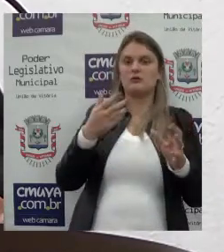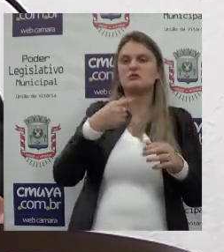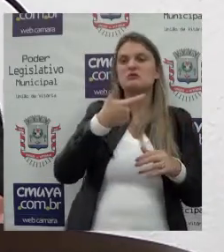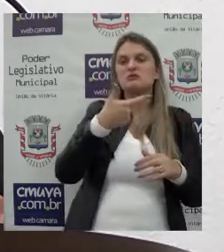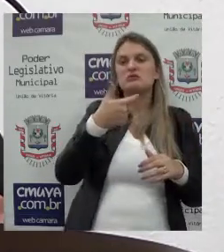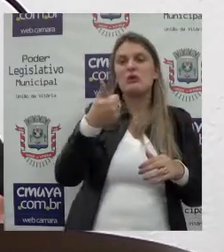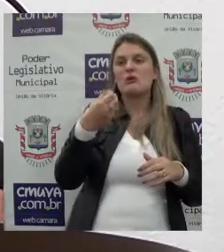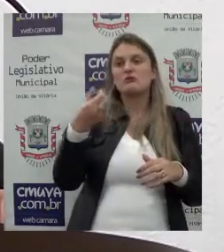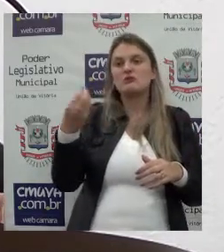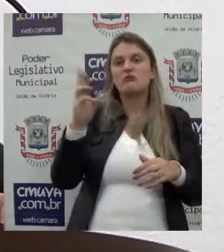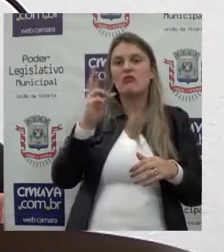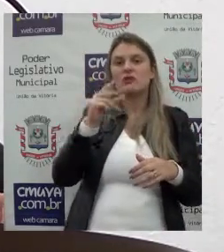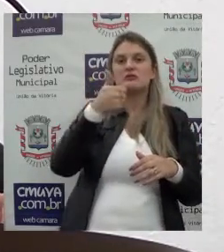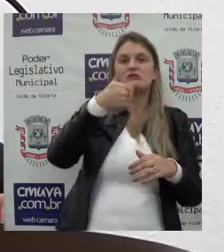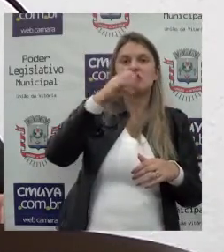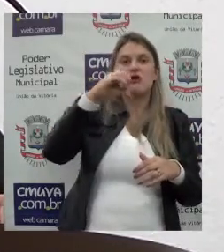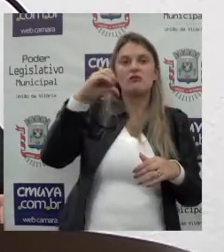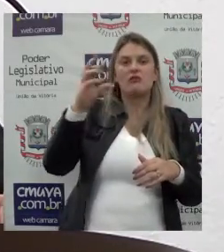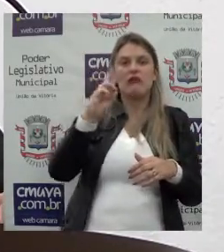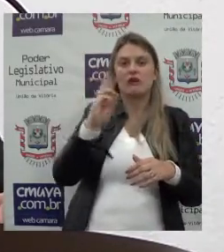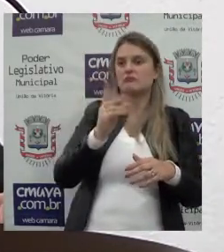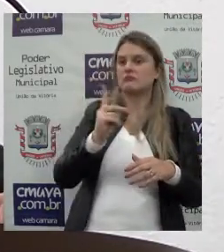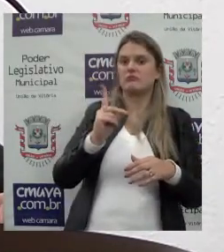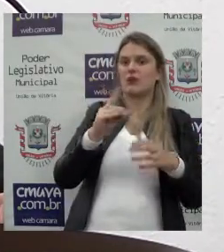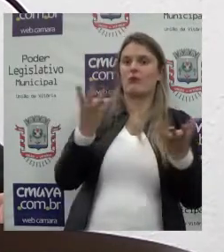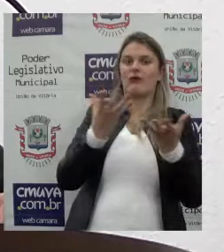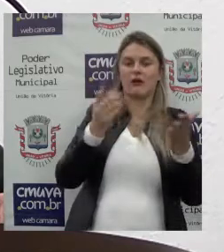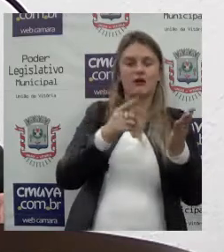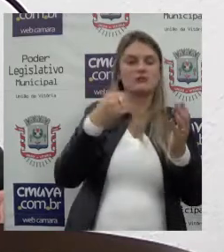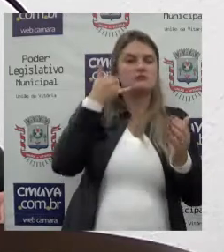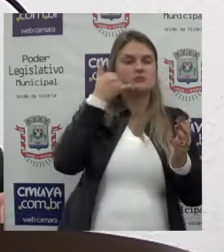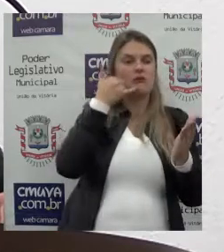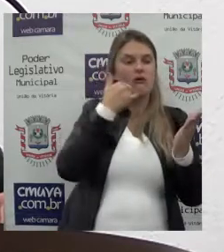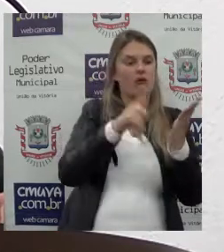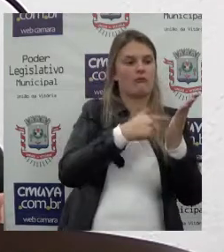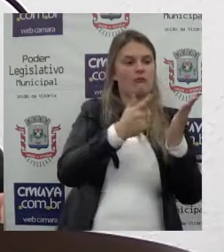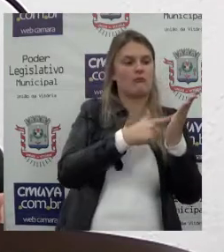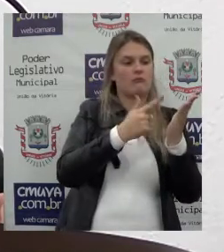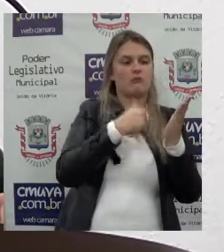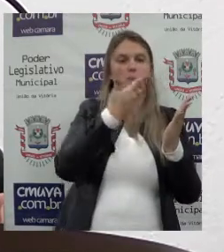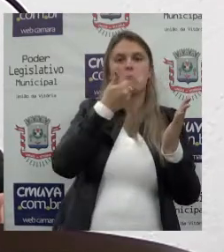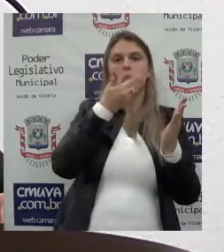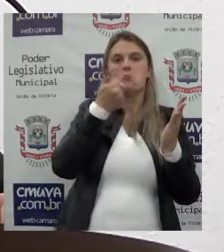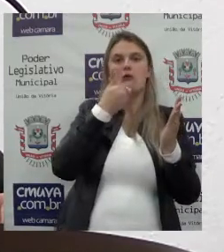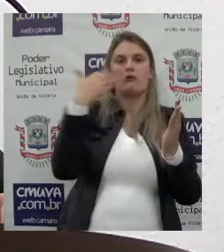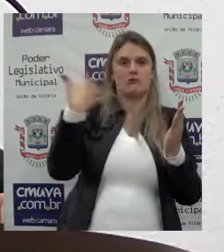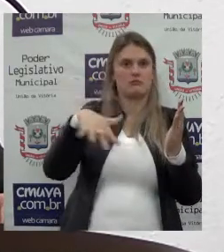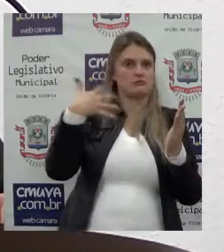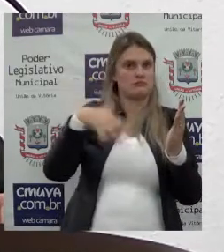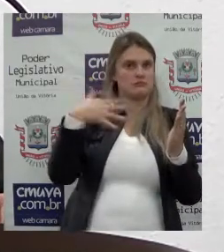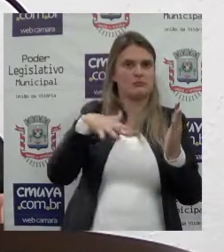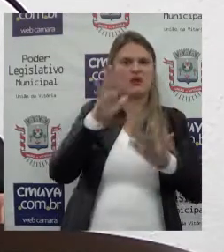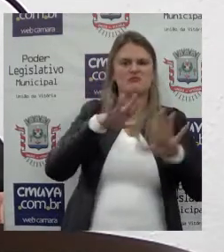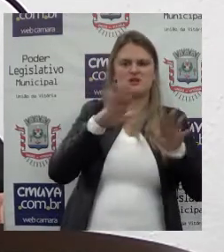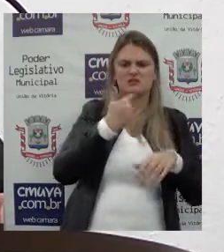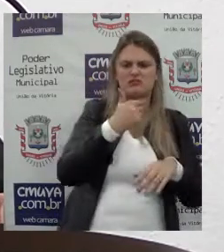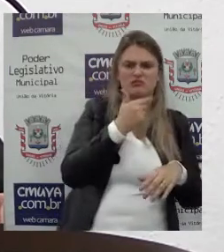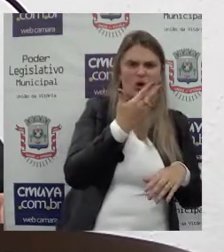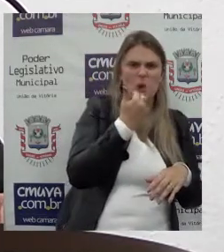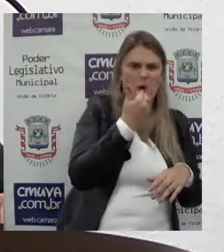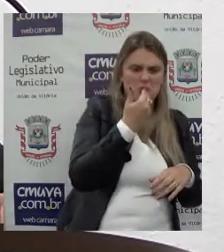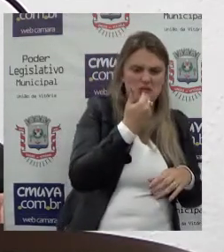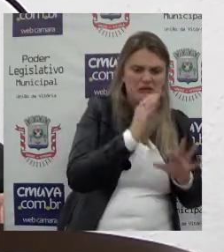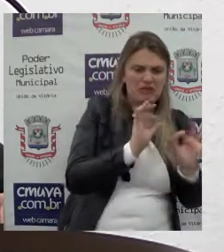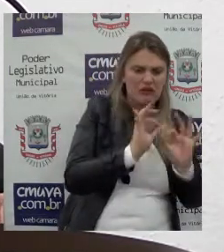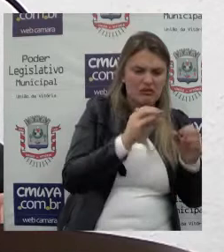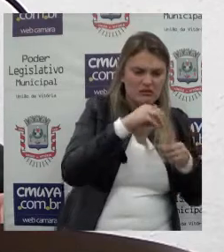celularzinho de 200, 199 reais. Você anda pela rua, você vê jovens que não têm condições, muitas vezes, certo,